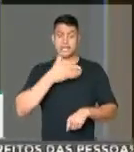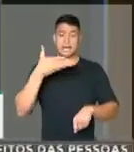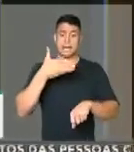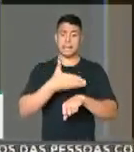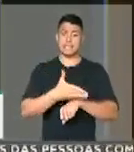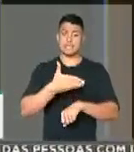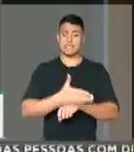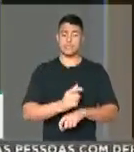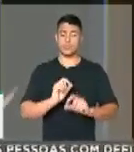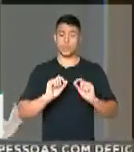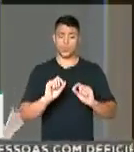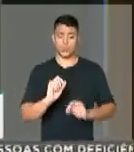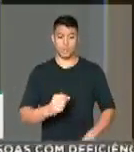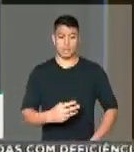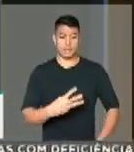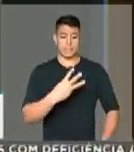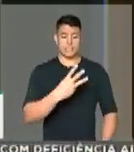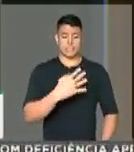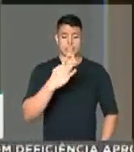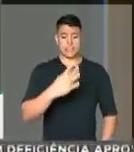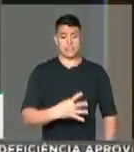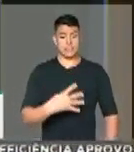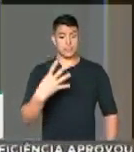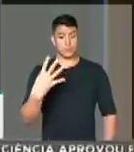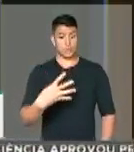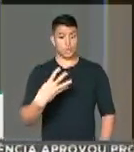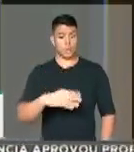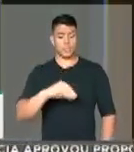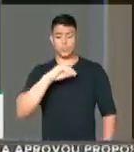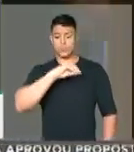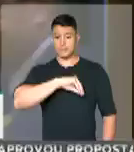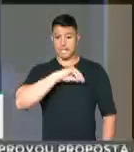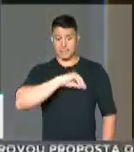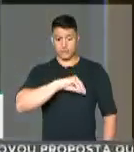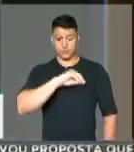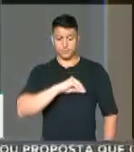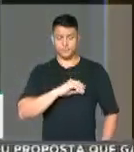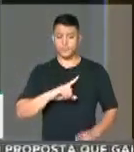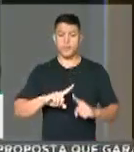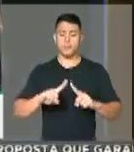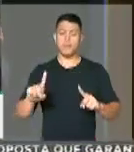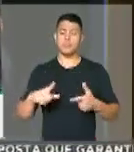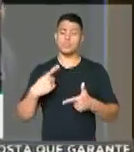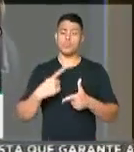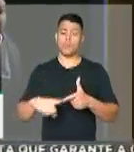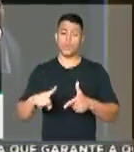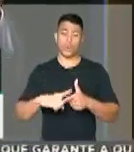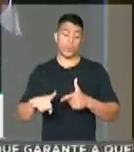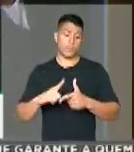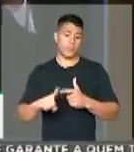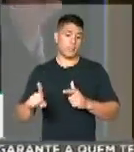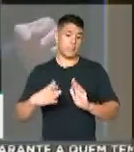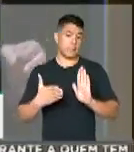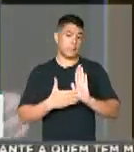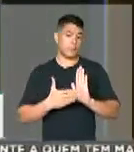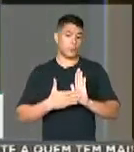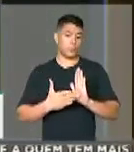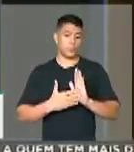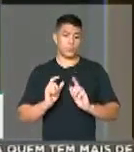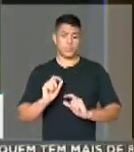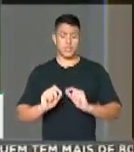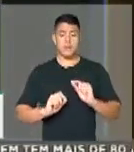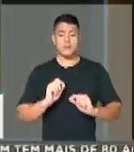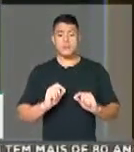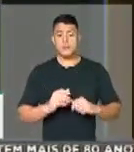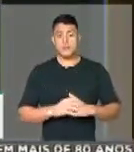que fala em 3/4 de salário mínimo. Qual é o problema dessa proposta? O problema da proposta que vai ser aqui avaliada por esse